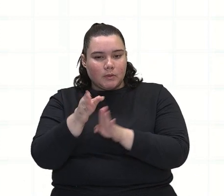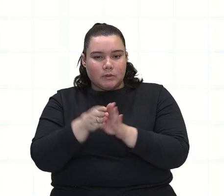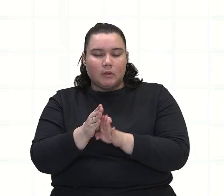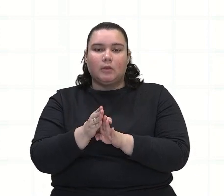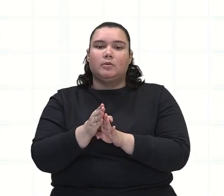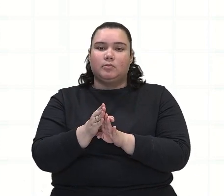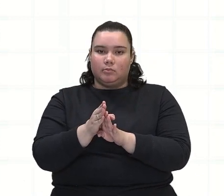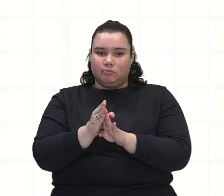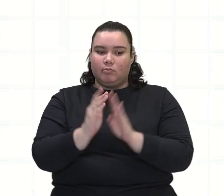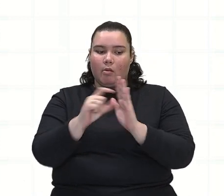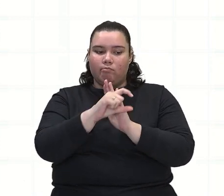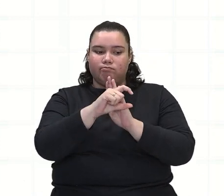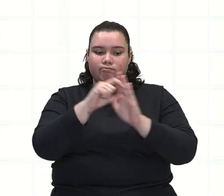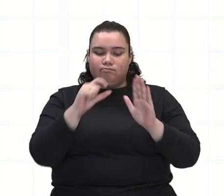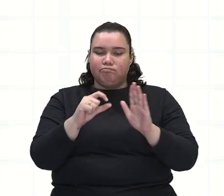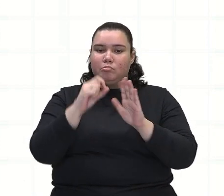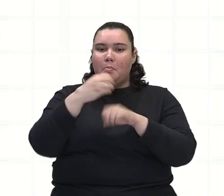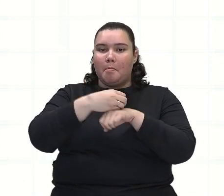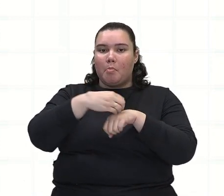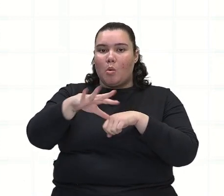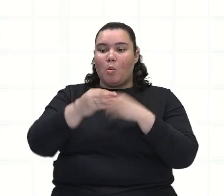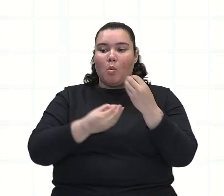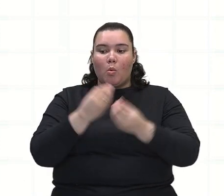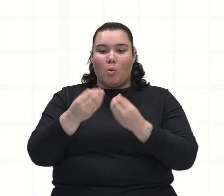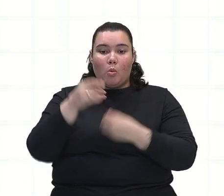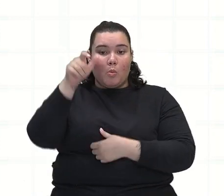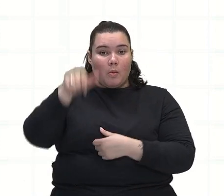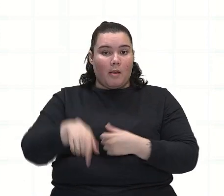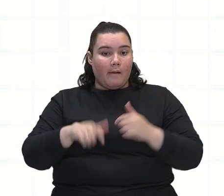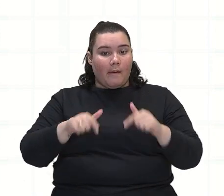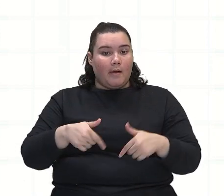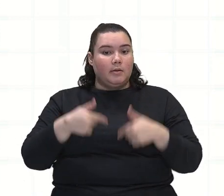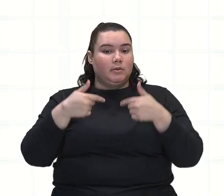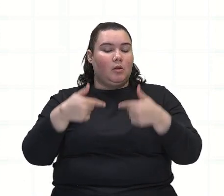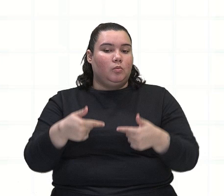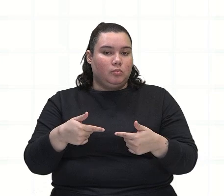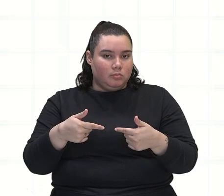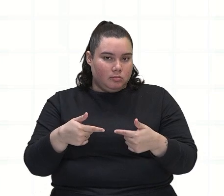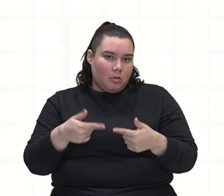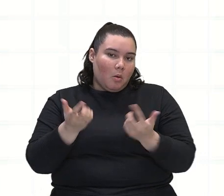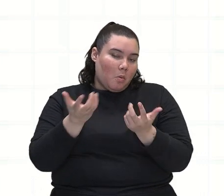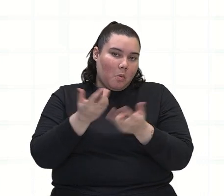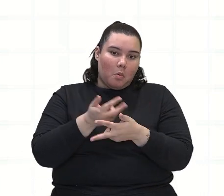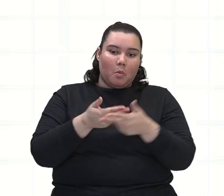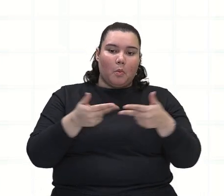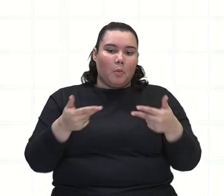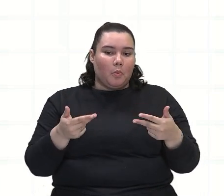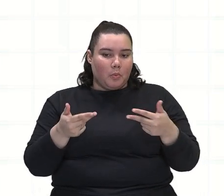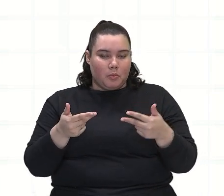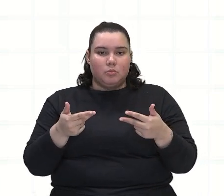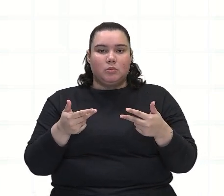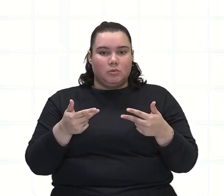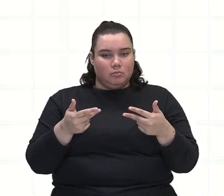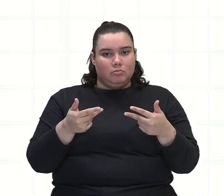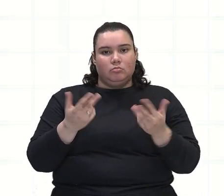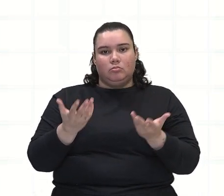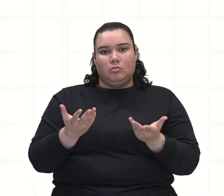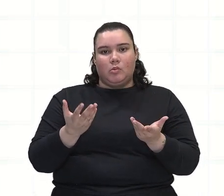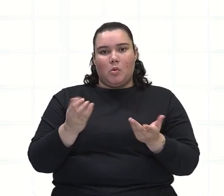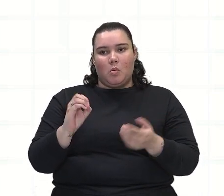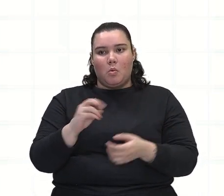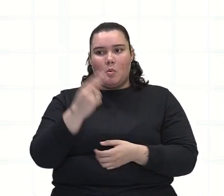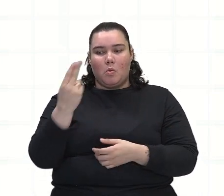trazer comandos para a realização de alguma tarefa, de